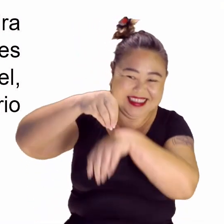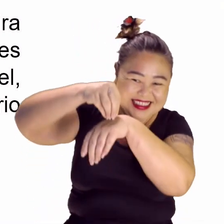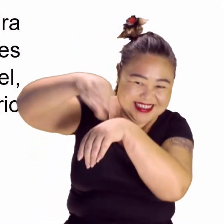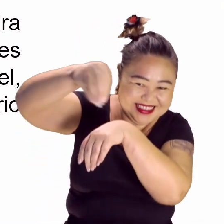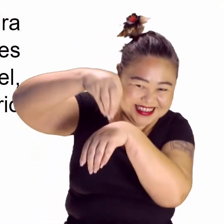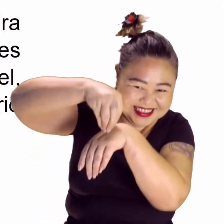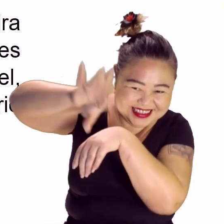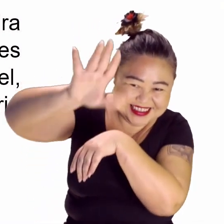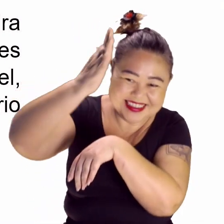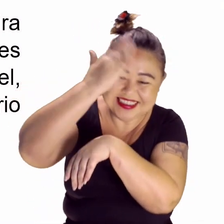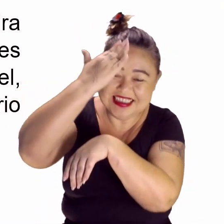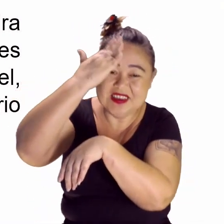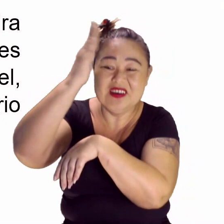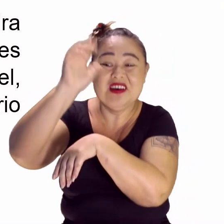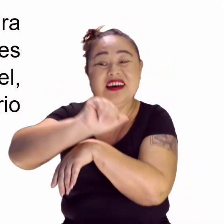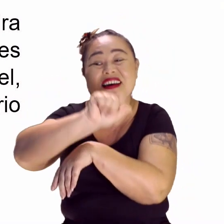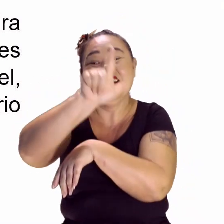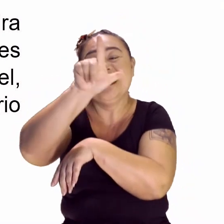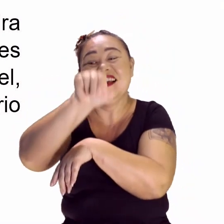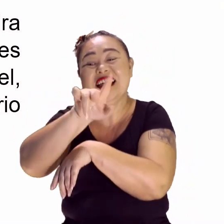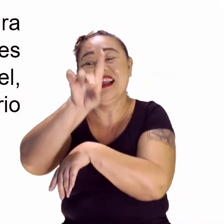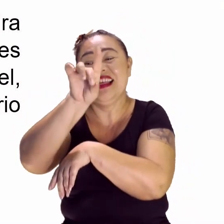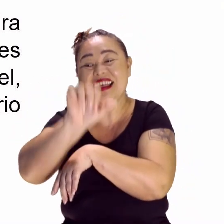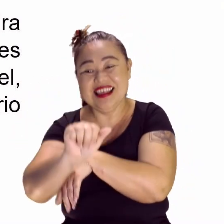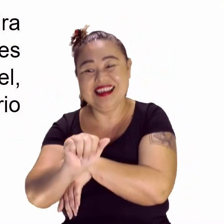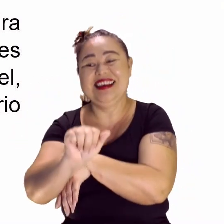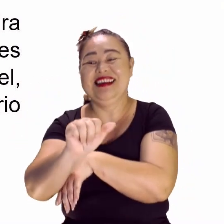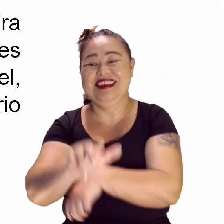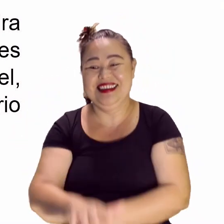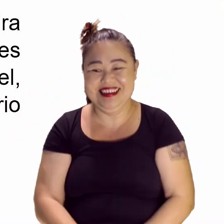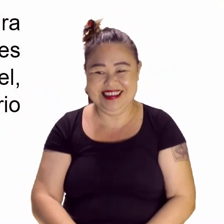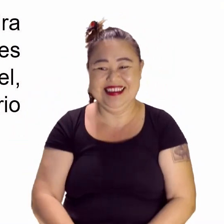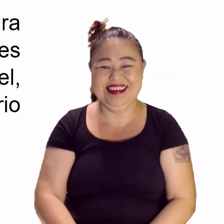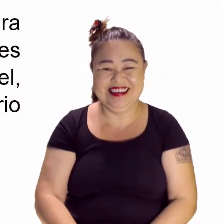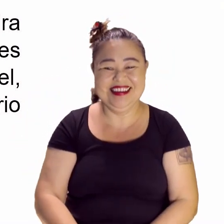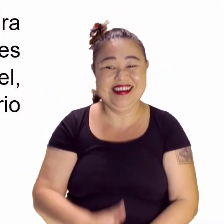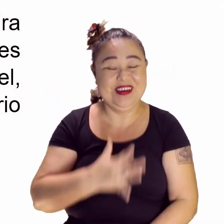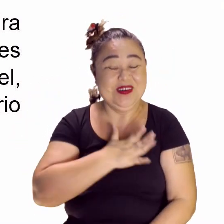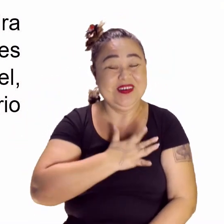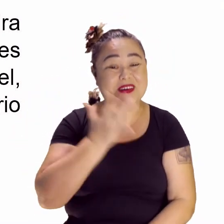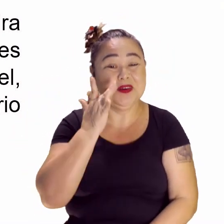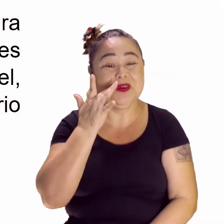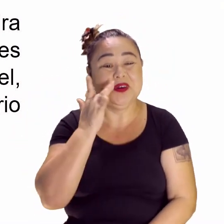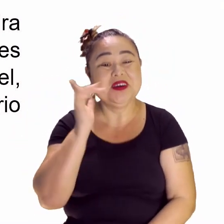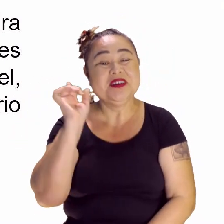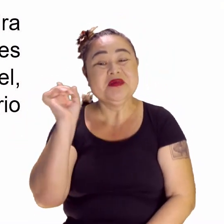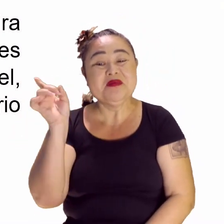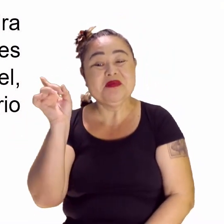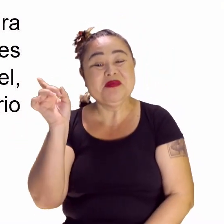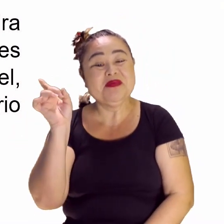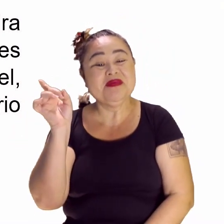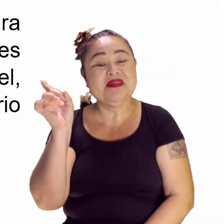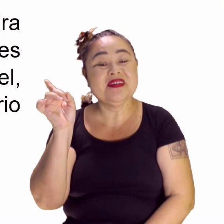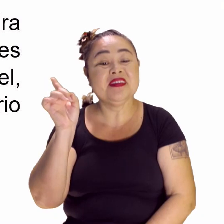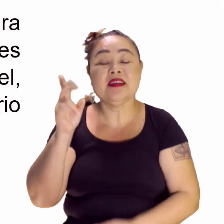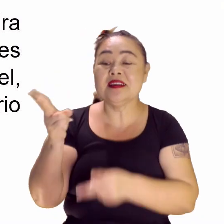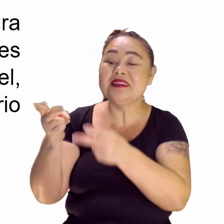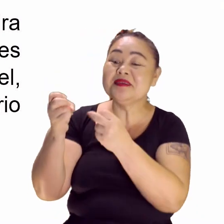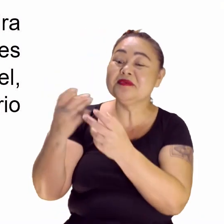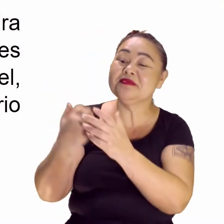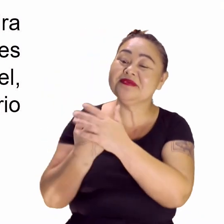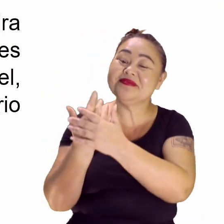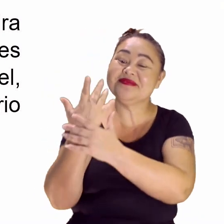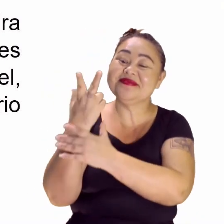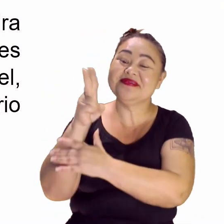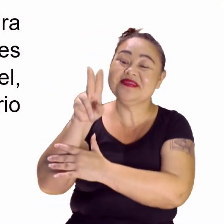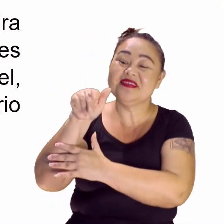É. Descobri. É a Alde. Aldelinda. É isso Ela mesmo. gosta de ouro. Muito bem. No extrativismo